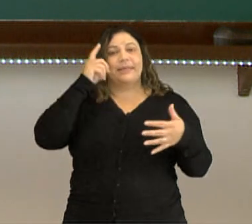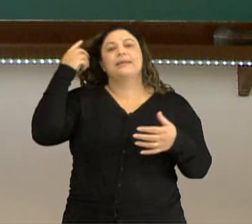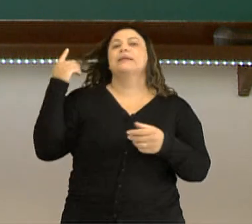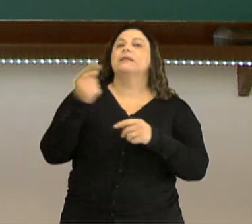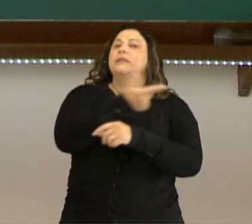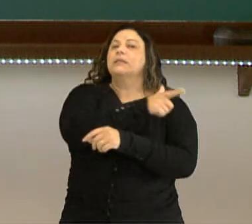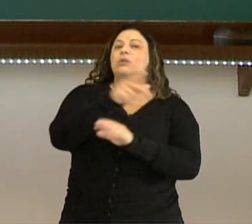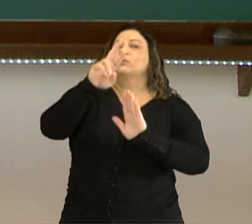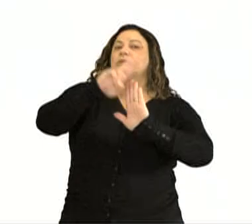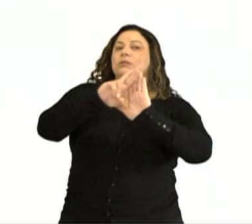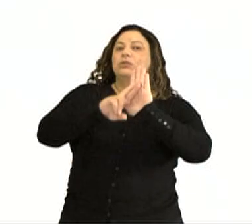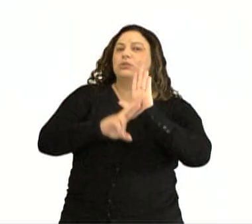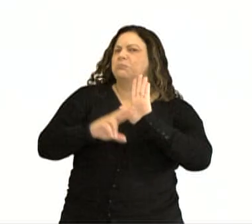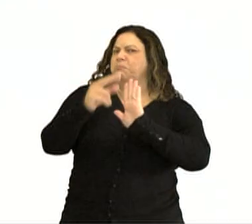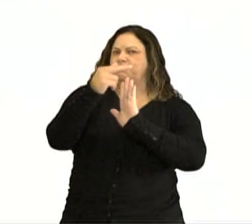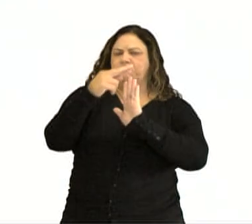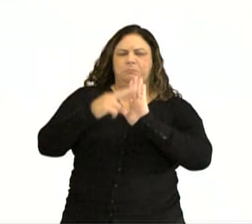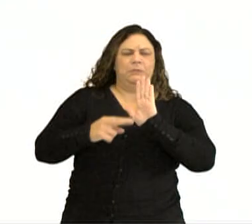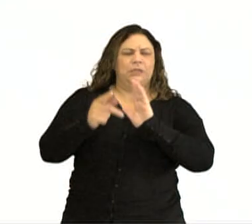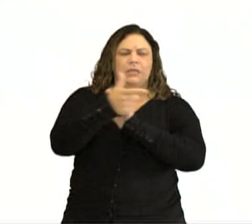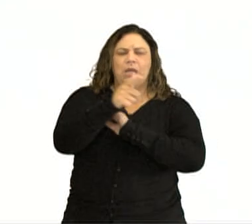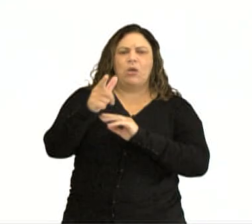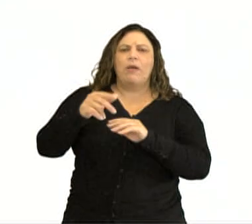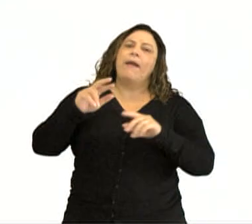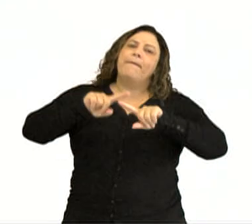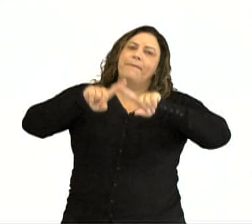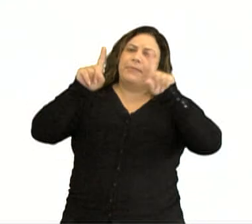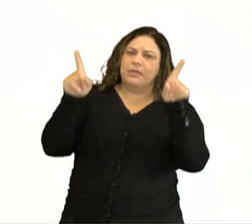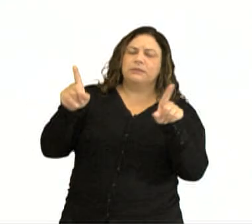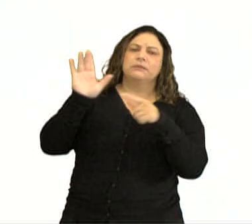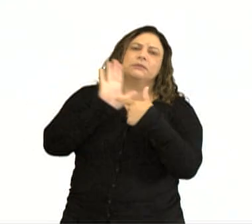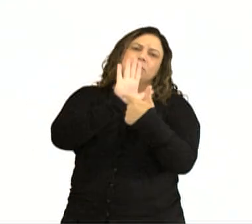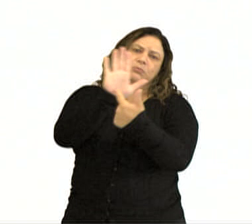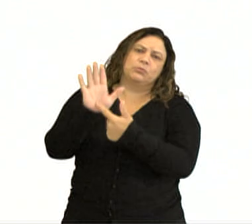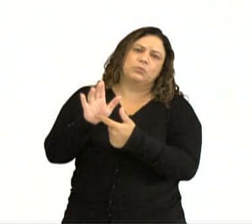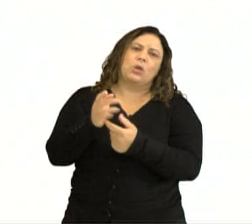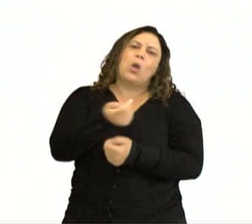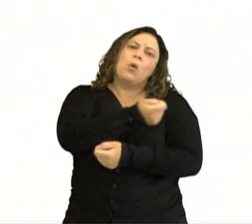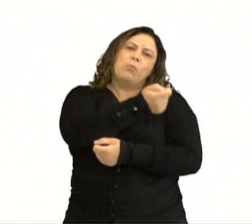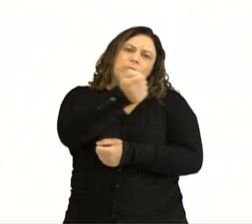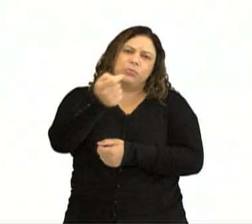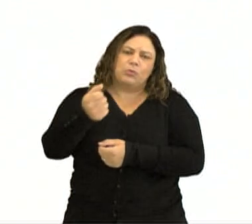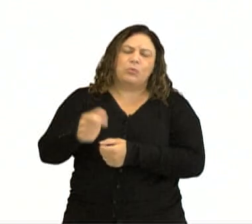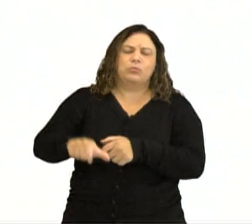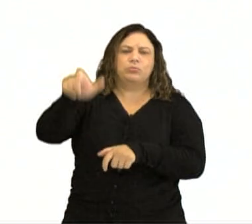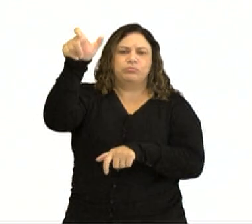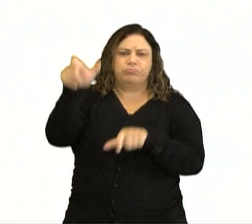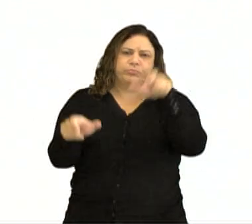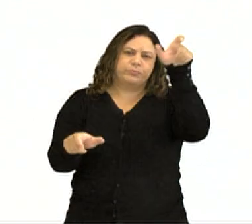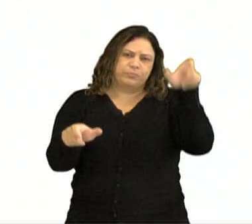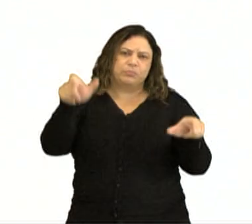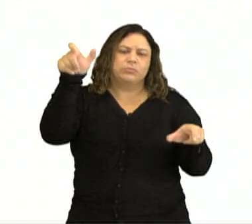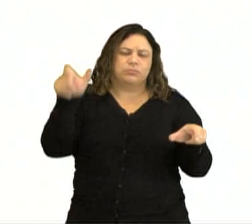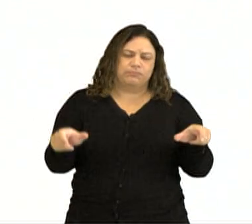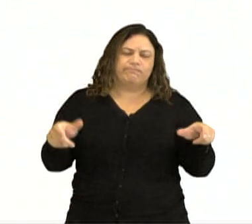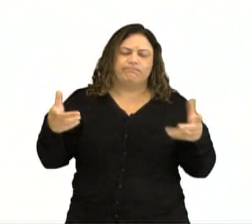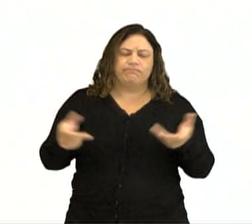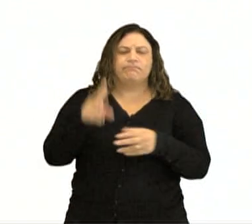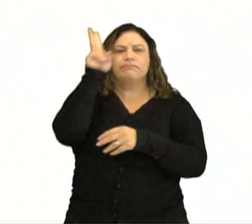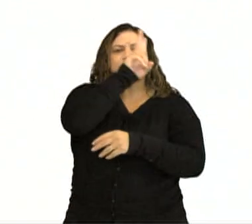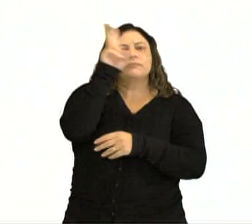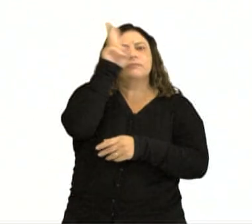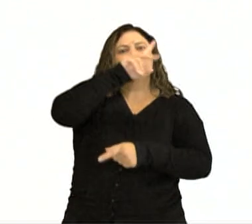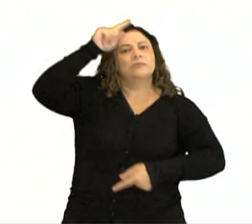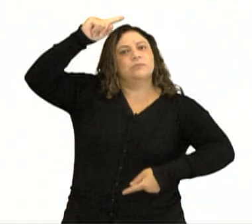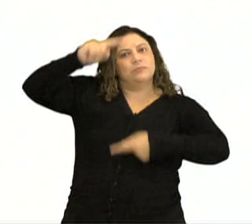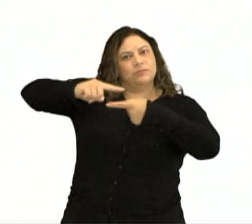seja uma regra, é comum que o conto apresente poucos personagens, né, como é uma história curta,